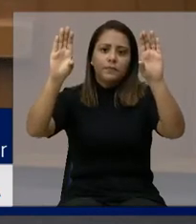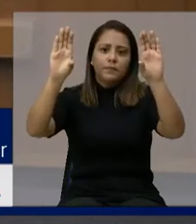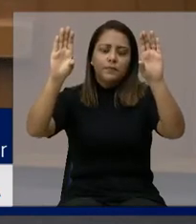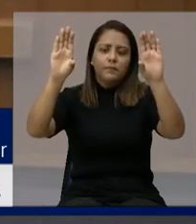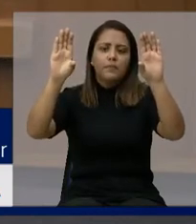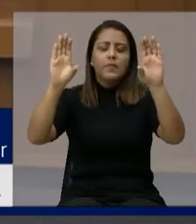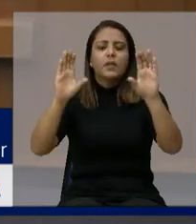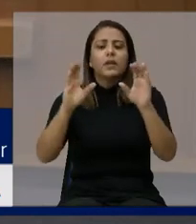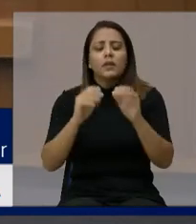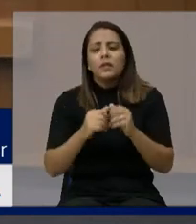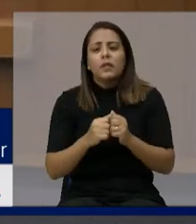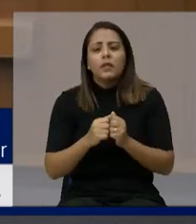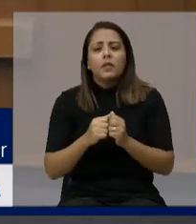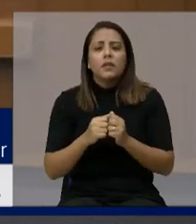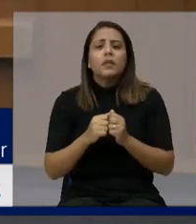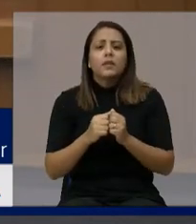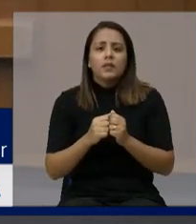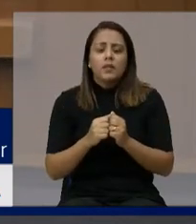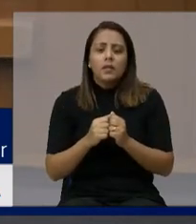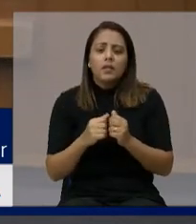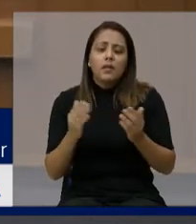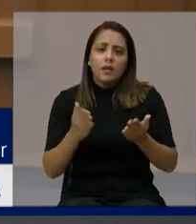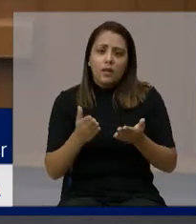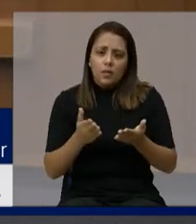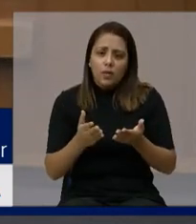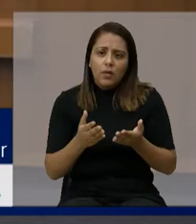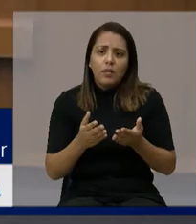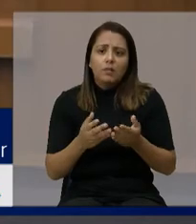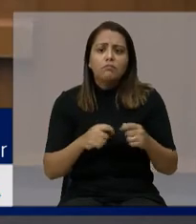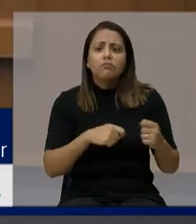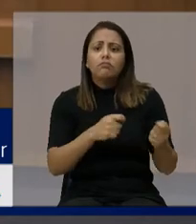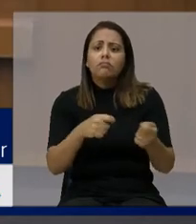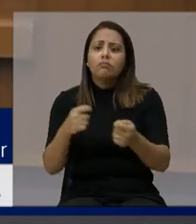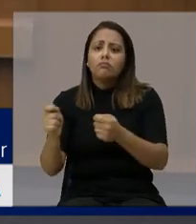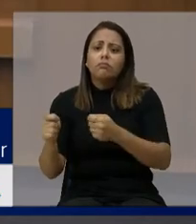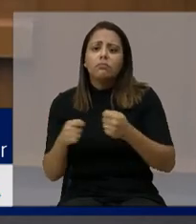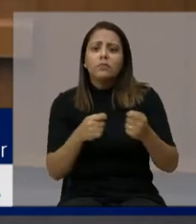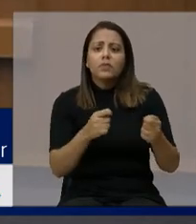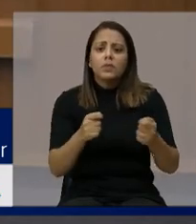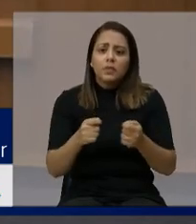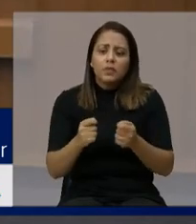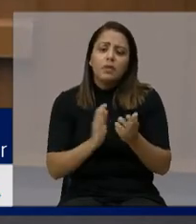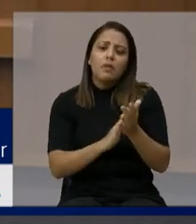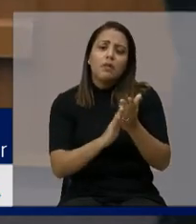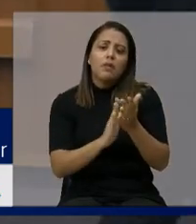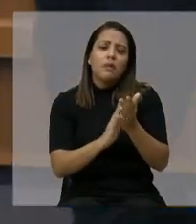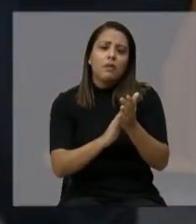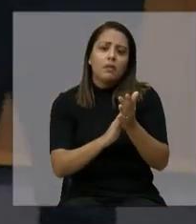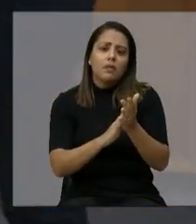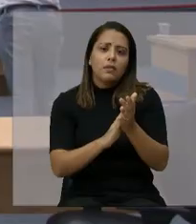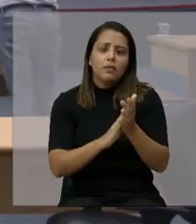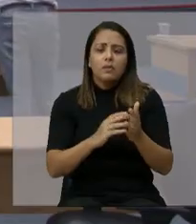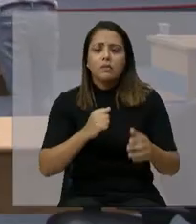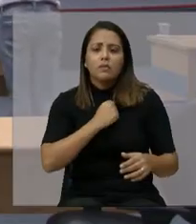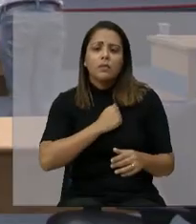possamos aqui render homenagens a todos aqueles com quem ele deixou saudades. Obrigado, presidente.